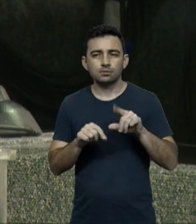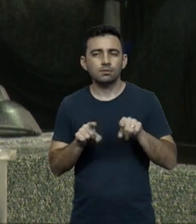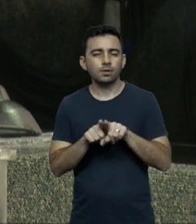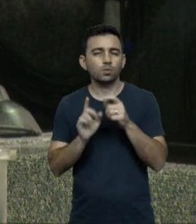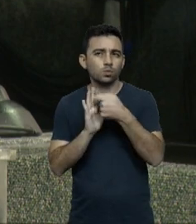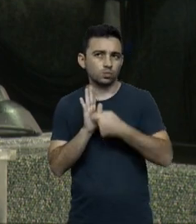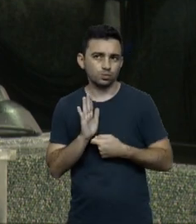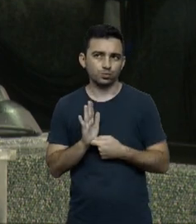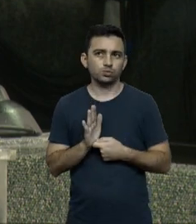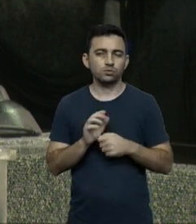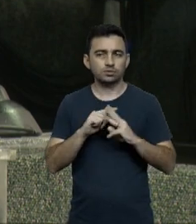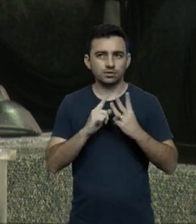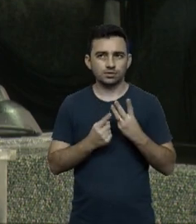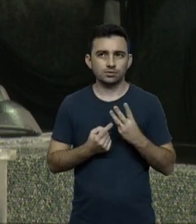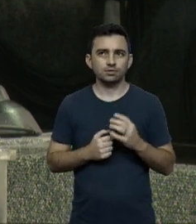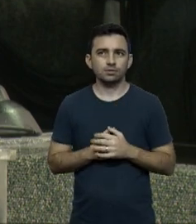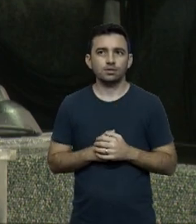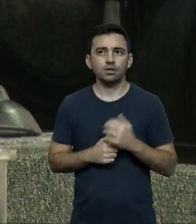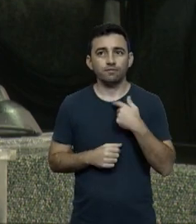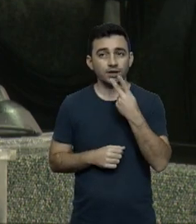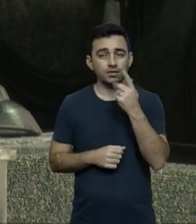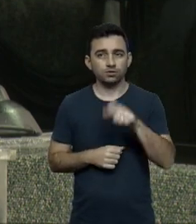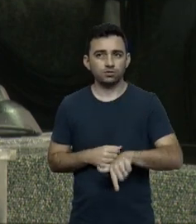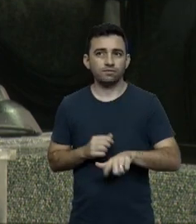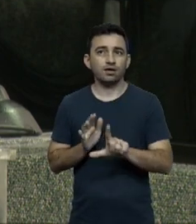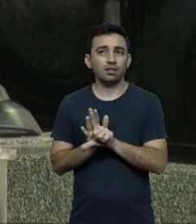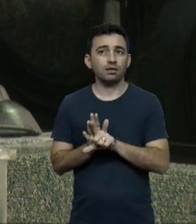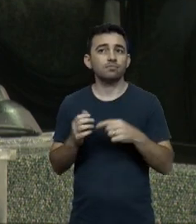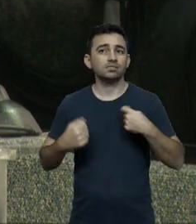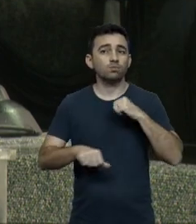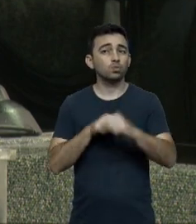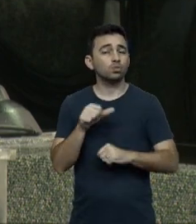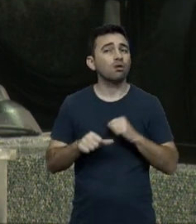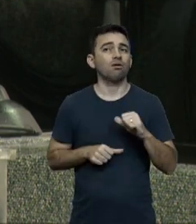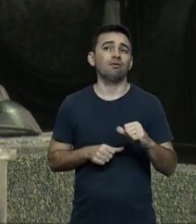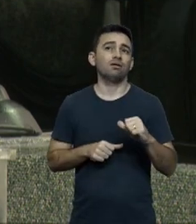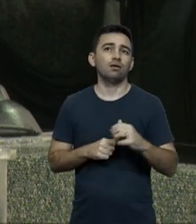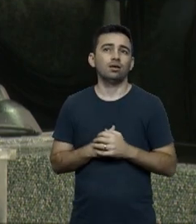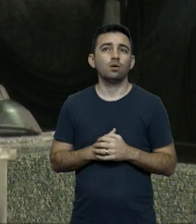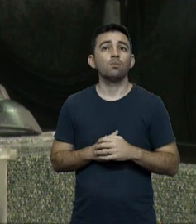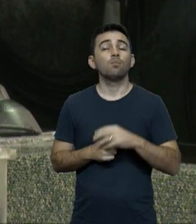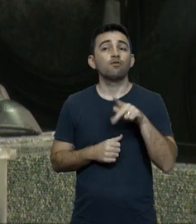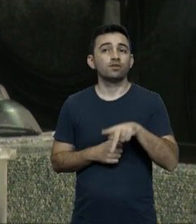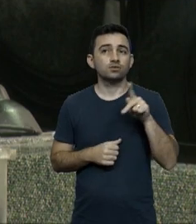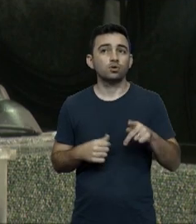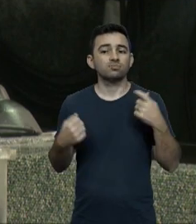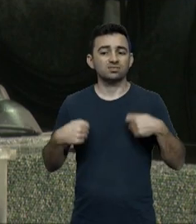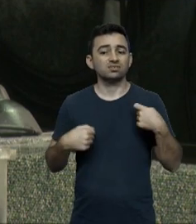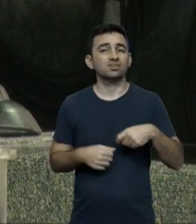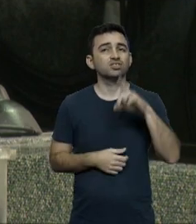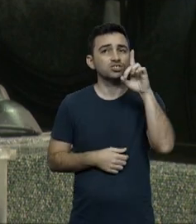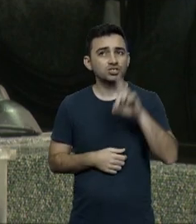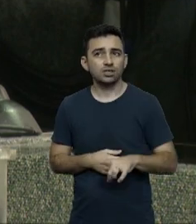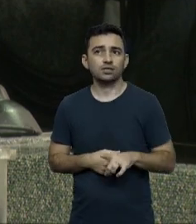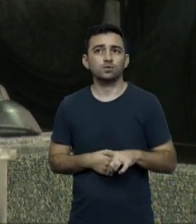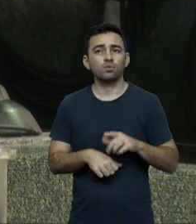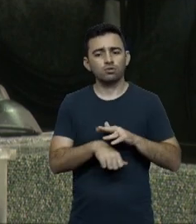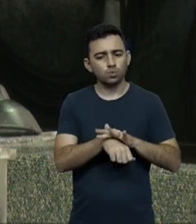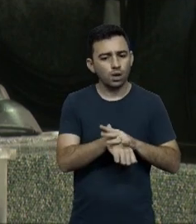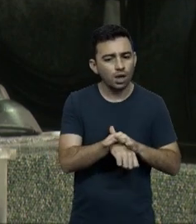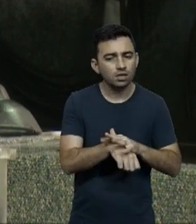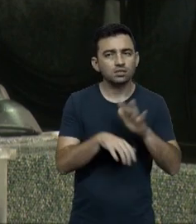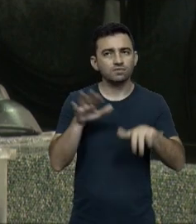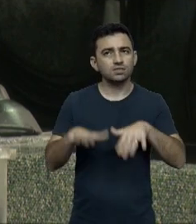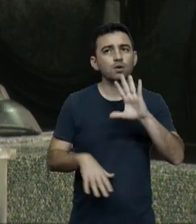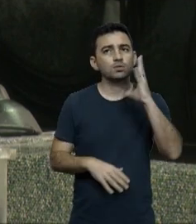público tá vou repetir aqui a lei precisa ser alterada O professor precisa ter direito a ficar doente